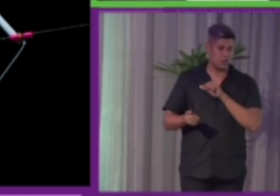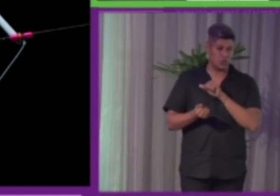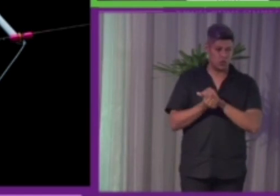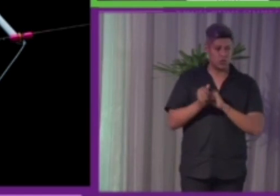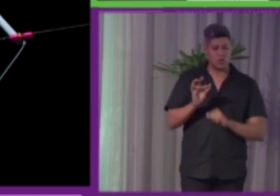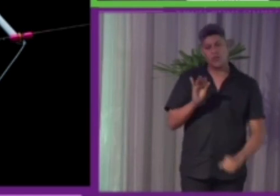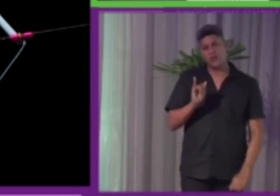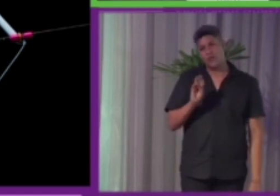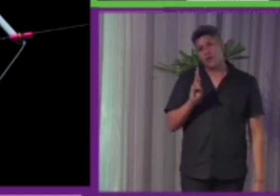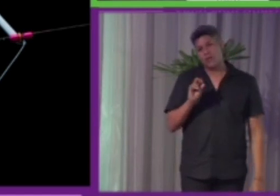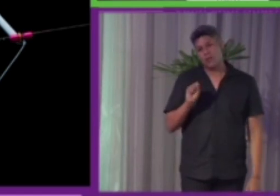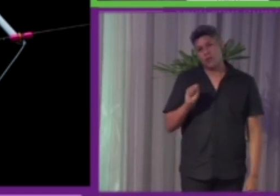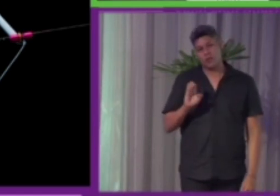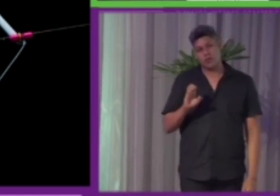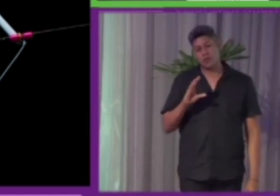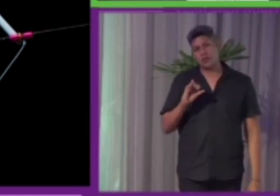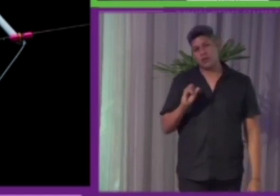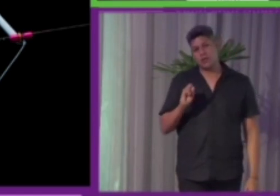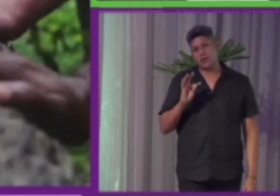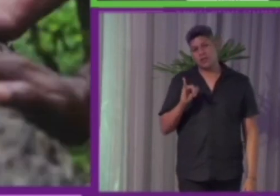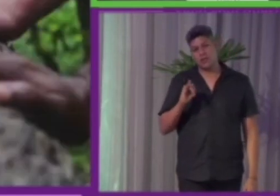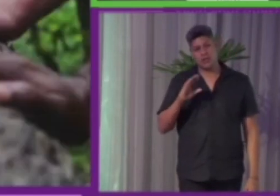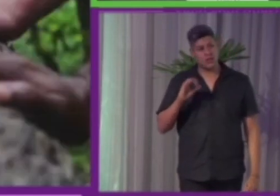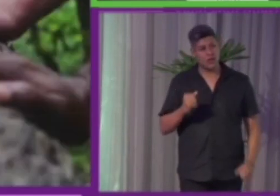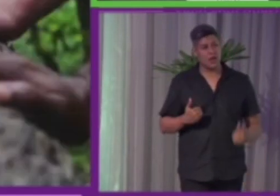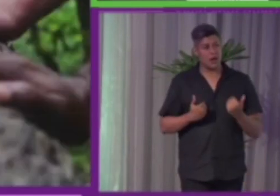cística não tivessem apoiado essa iniciativa e